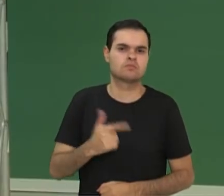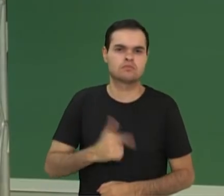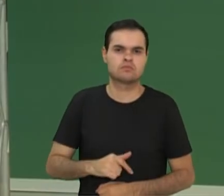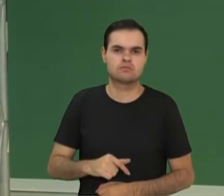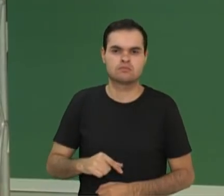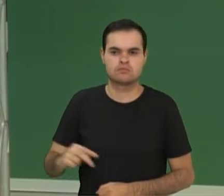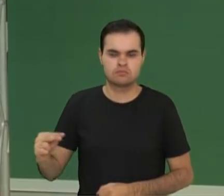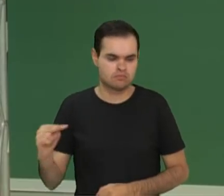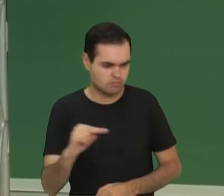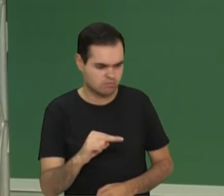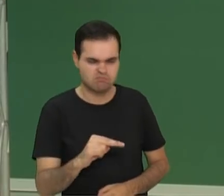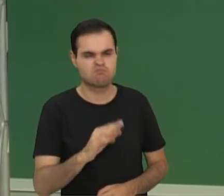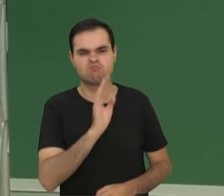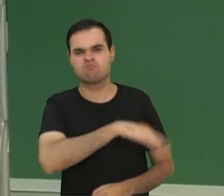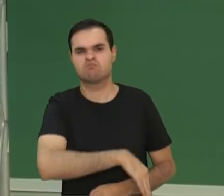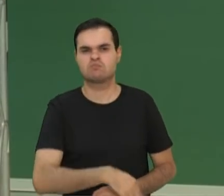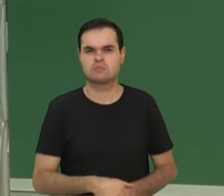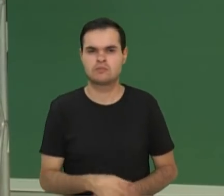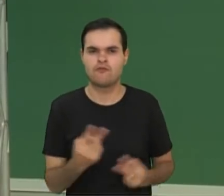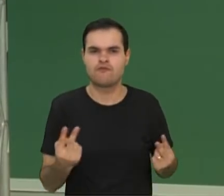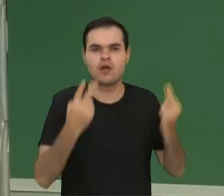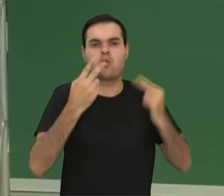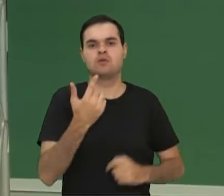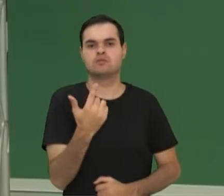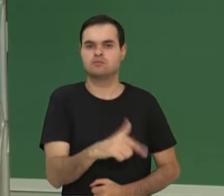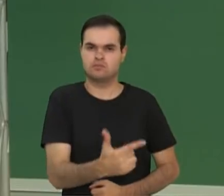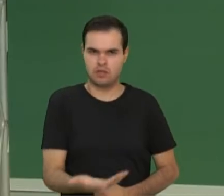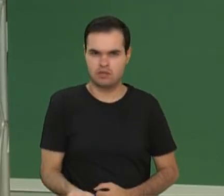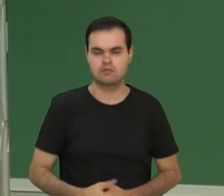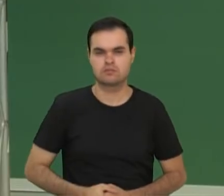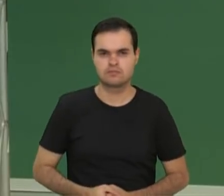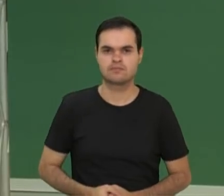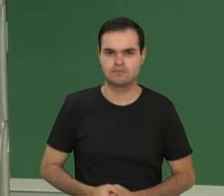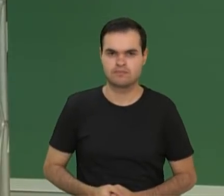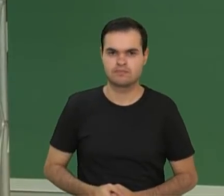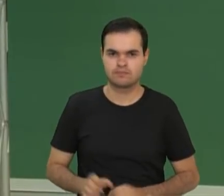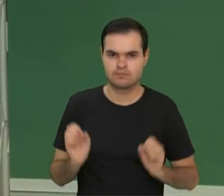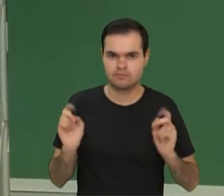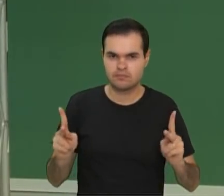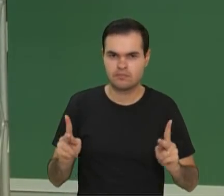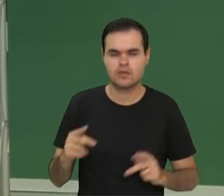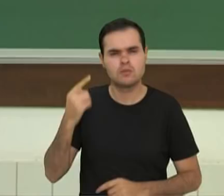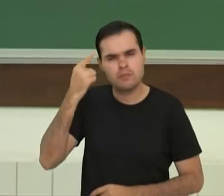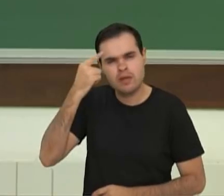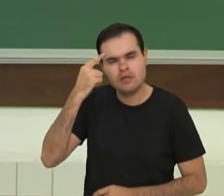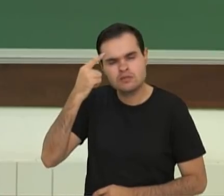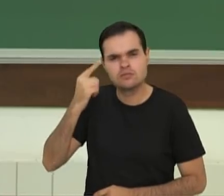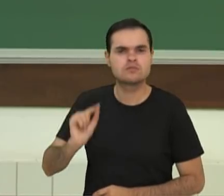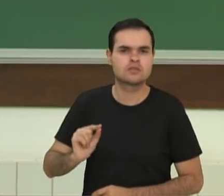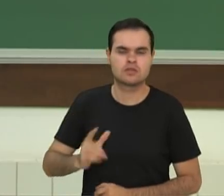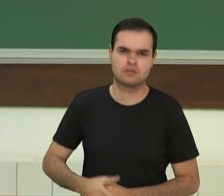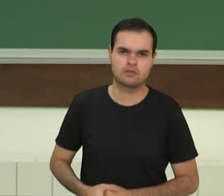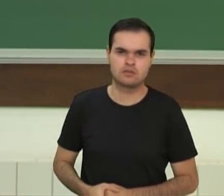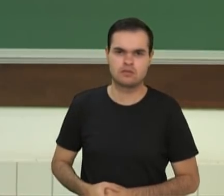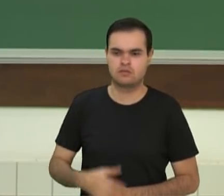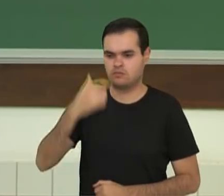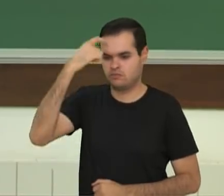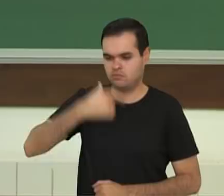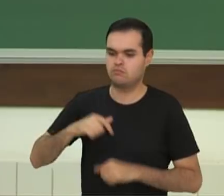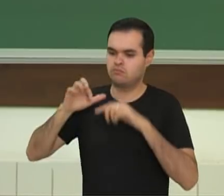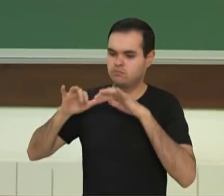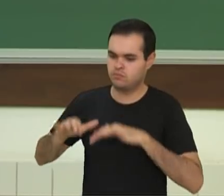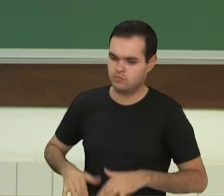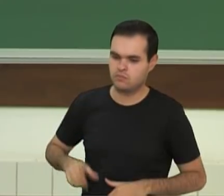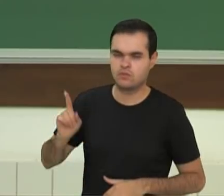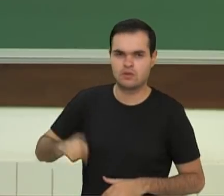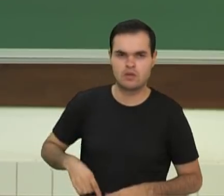dar credibilidade à opinião dele, não vai ter valor, certo? Pense só, um articulista, um autor de